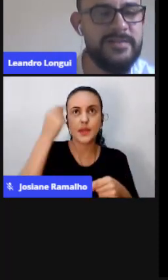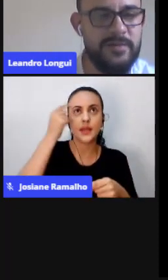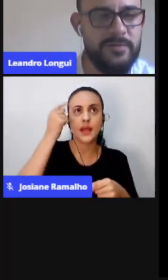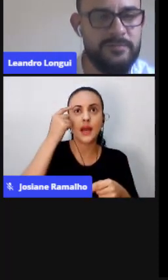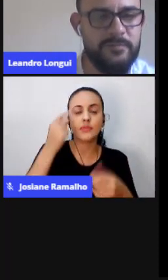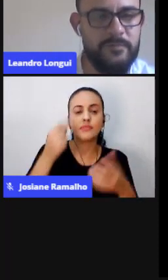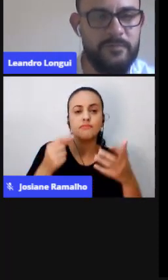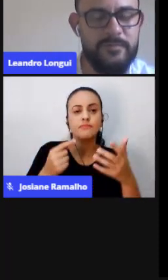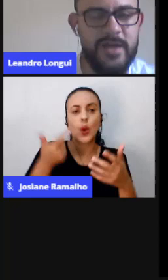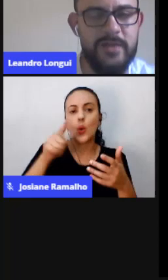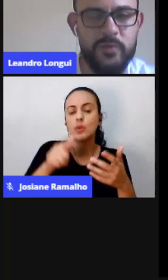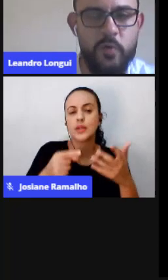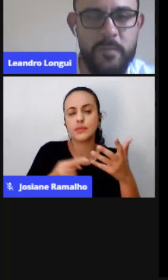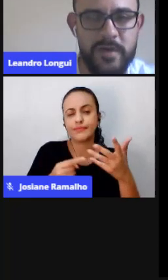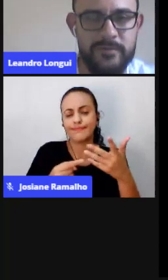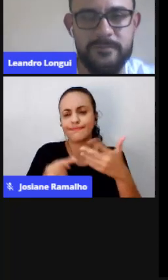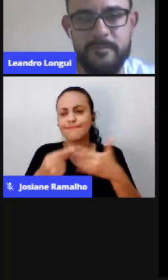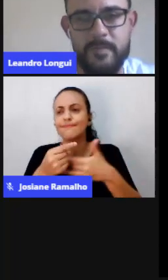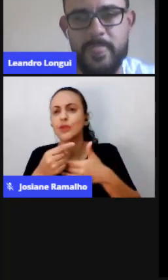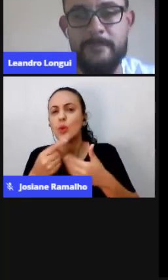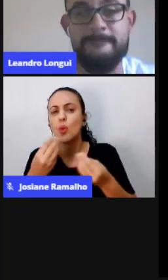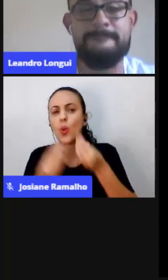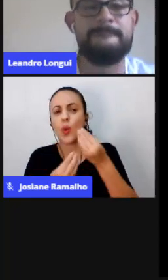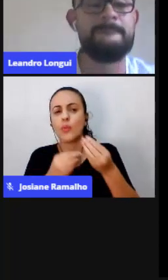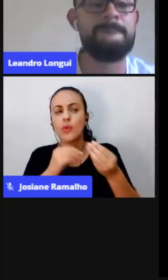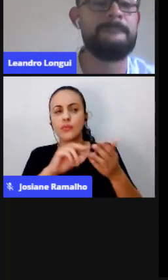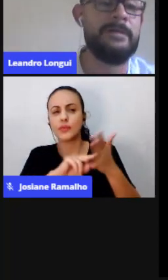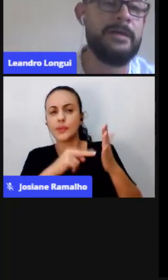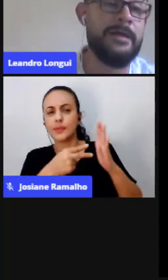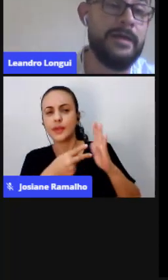de interpretação, né, do documento.